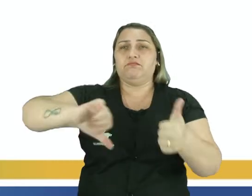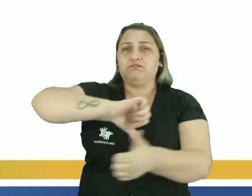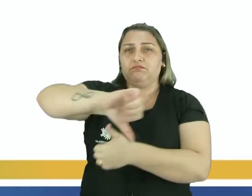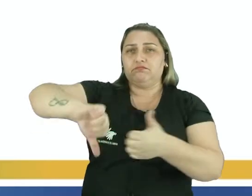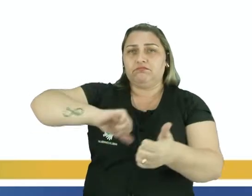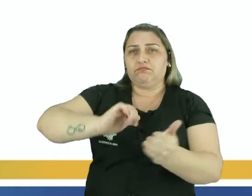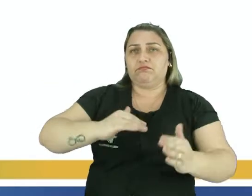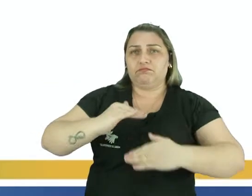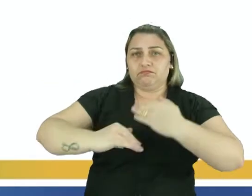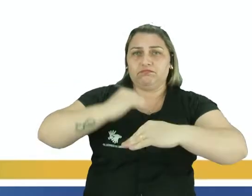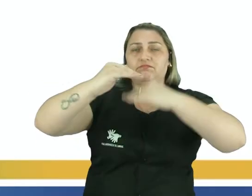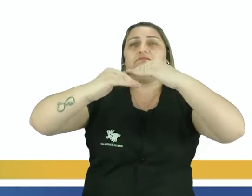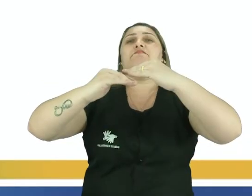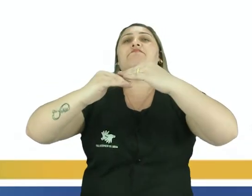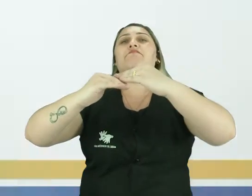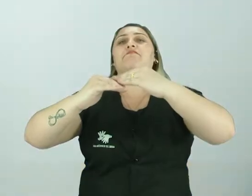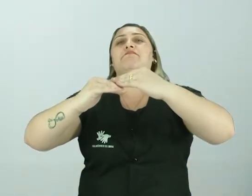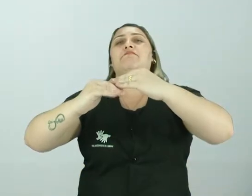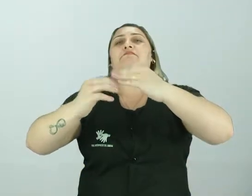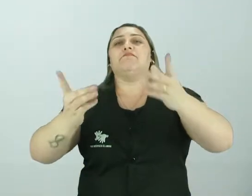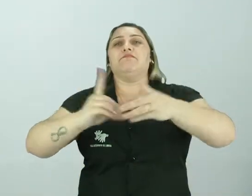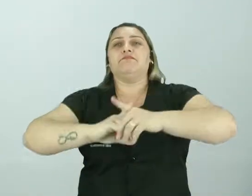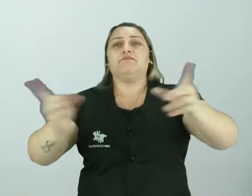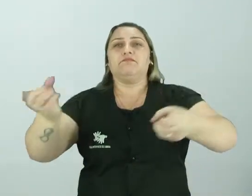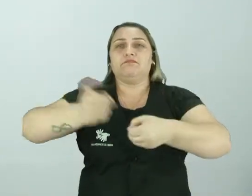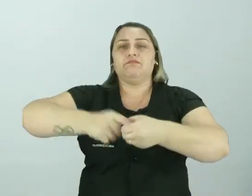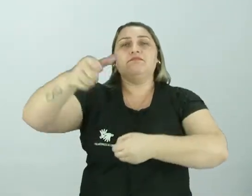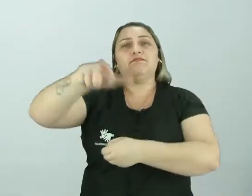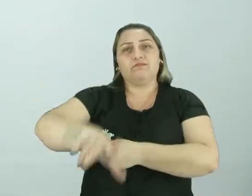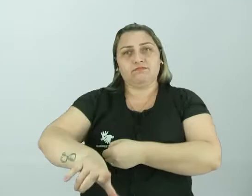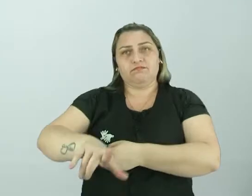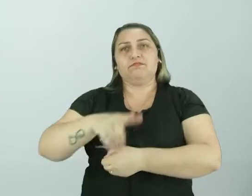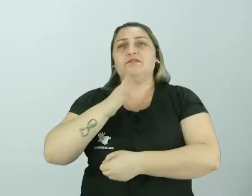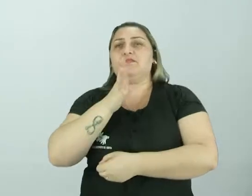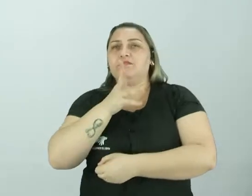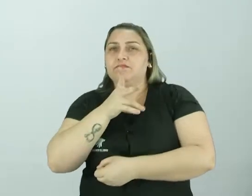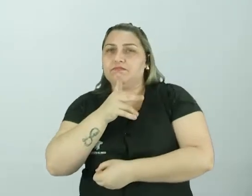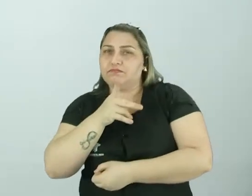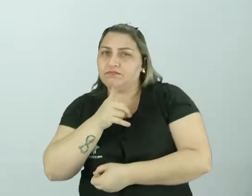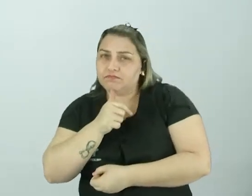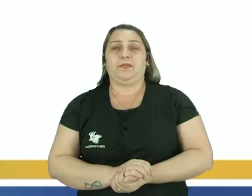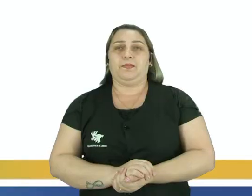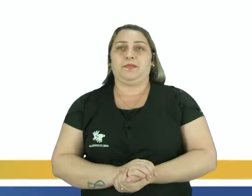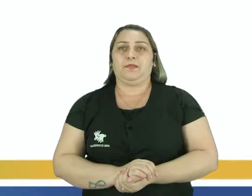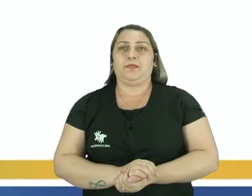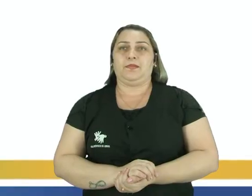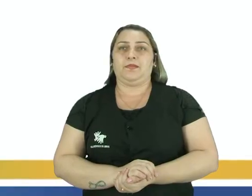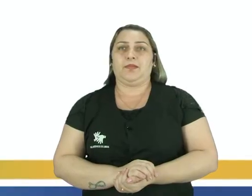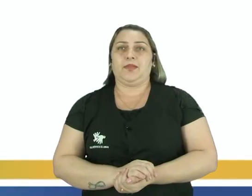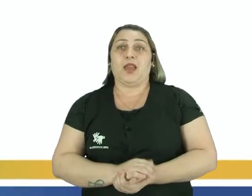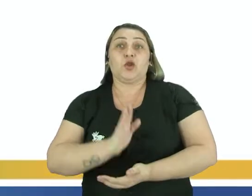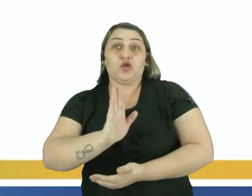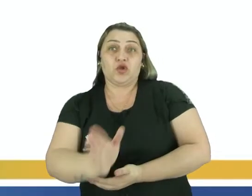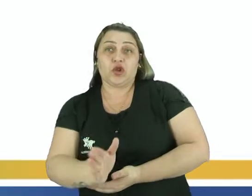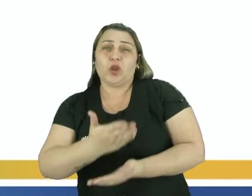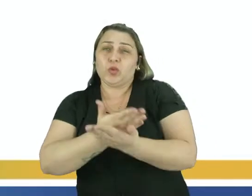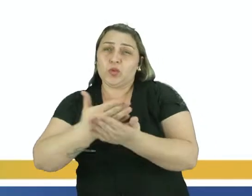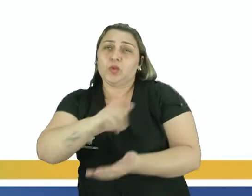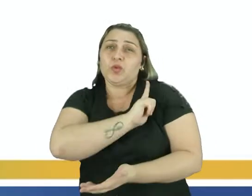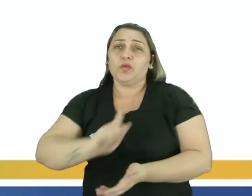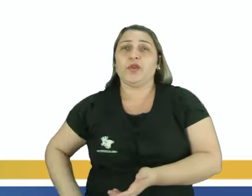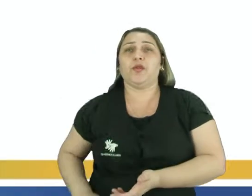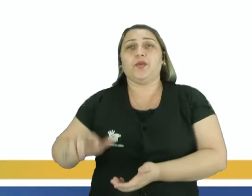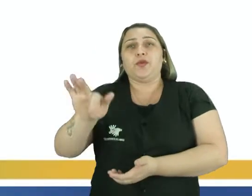de redemocratização, mesmo que de forma lenta, segura e gradual, certo? E já no início do